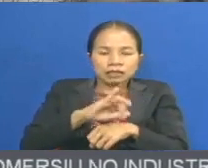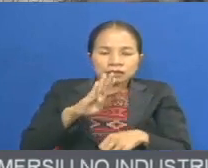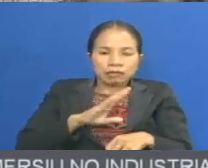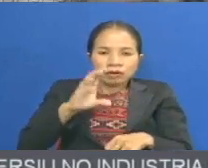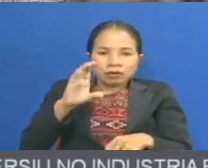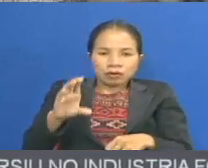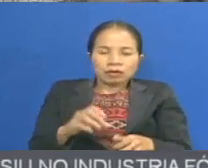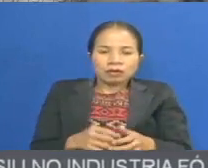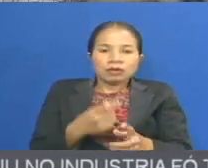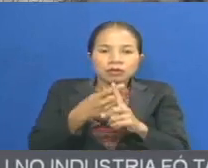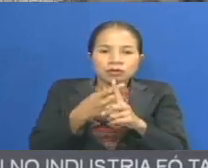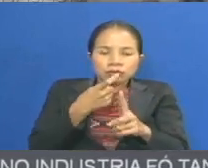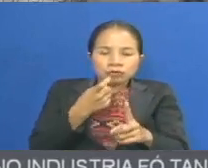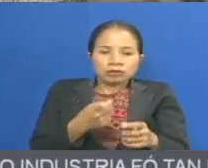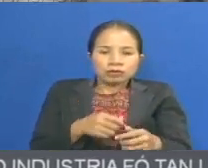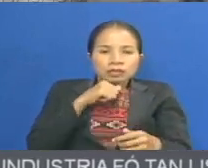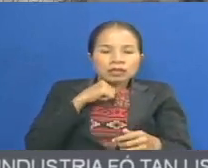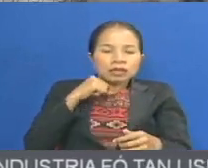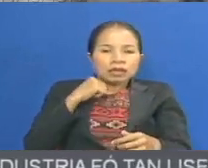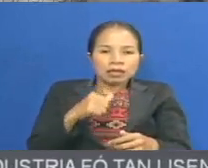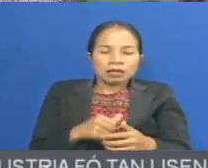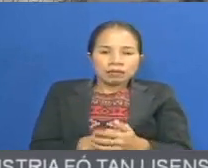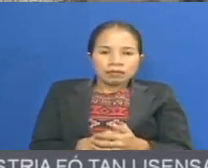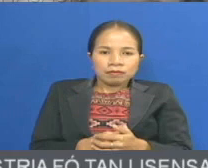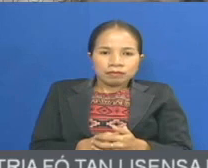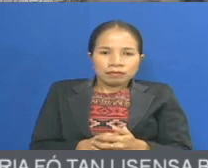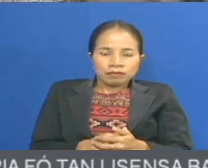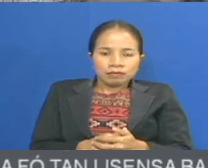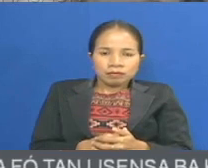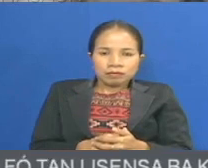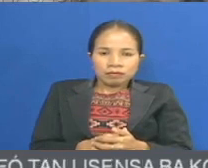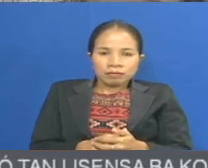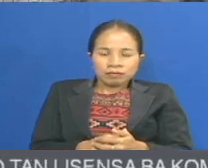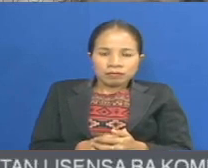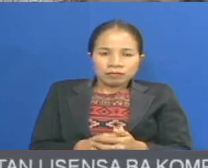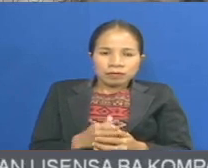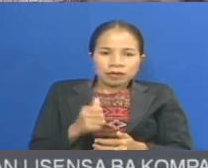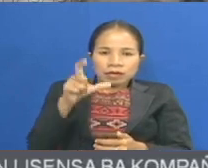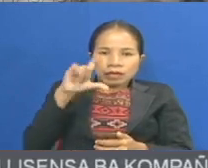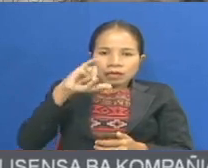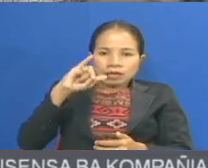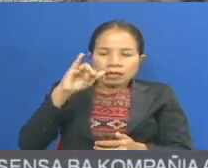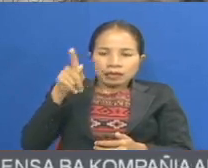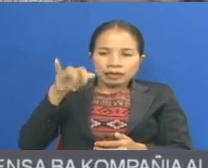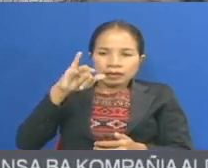de Uzi, Padre Alívio Pinto Guzmão, administrador